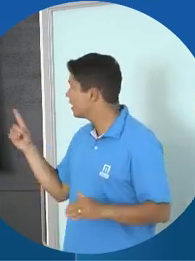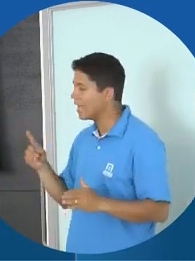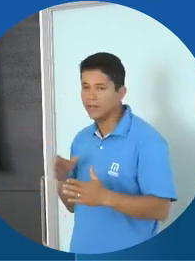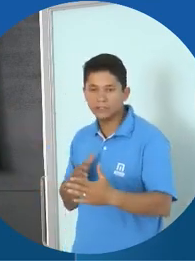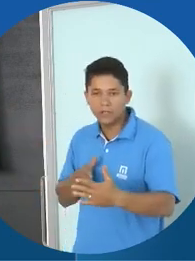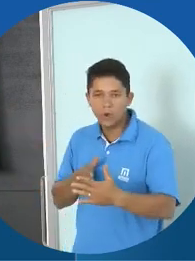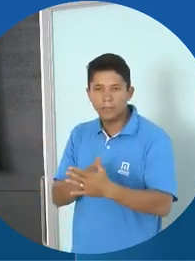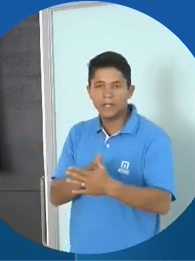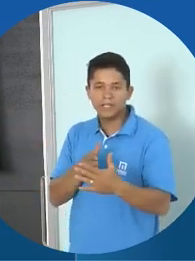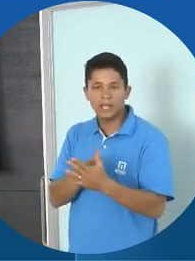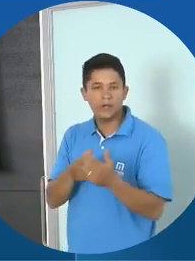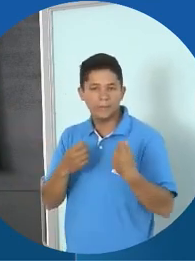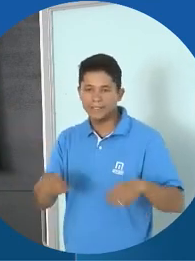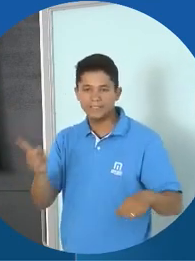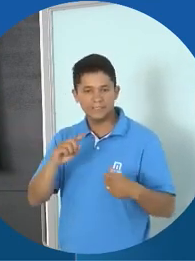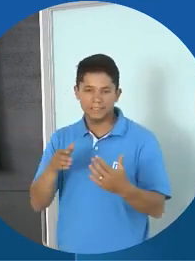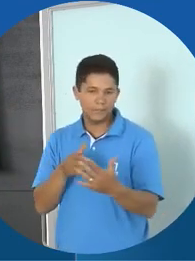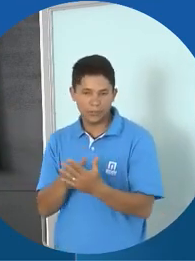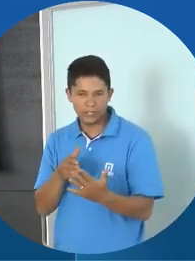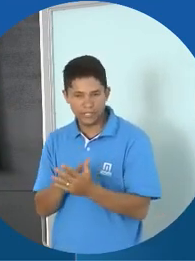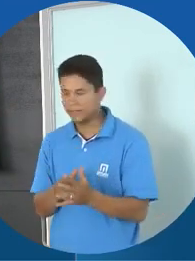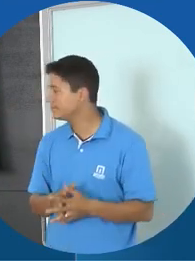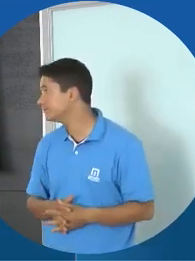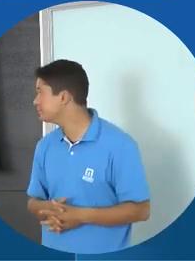operação do fluxo.